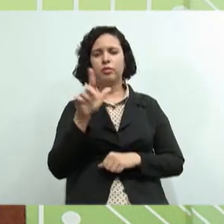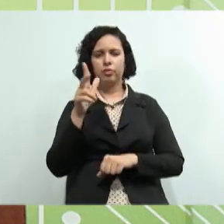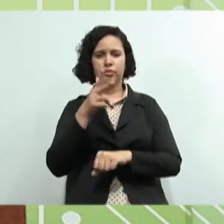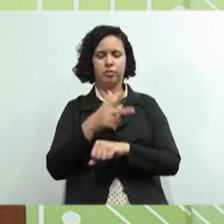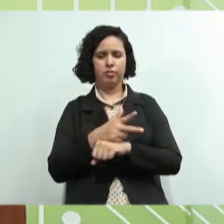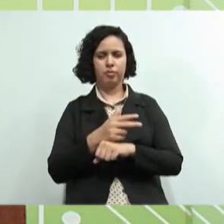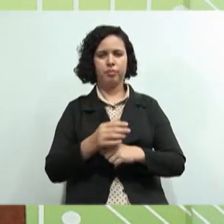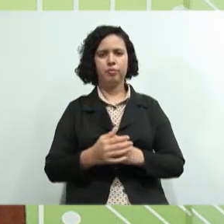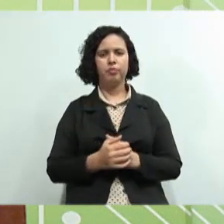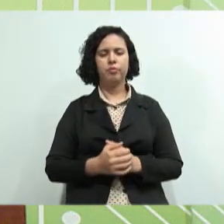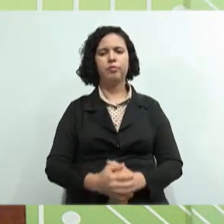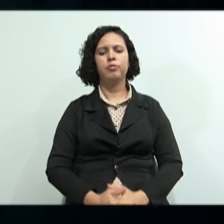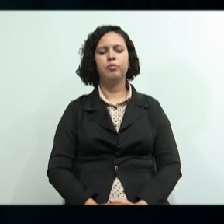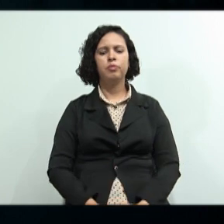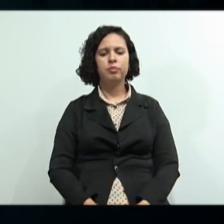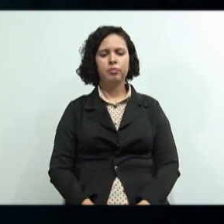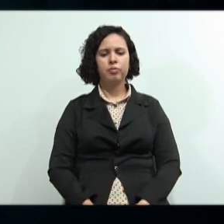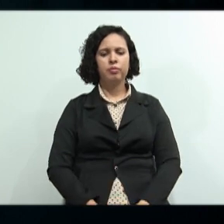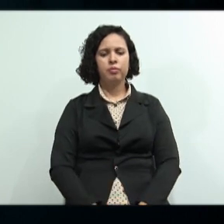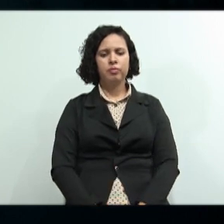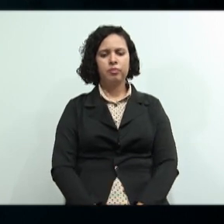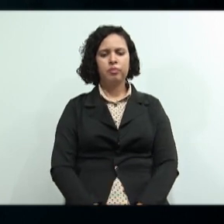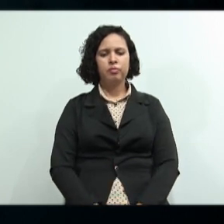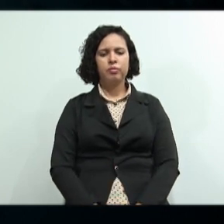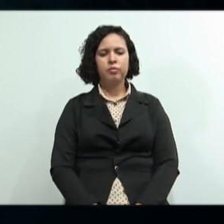material para você.